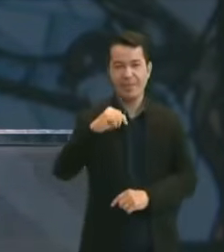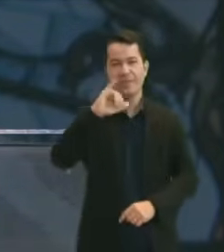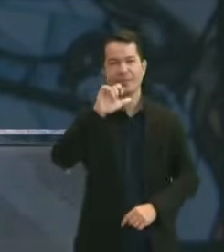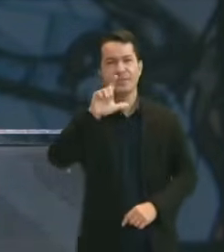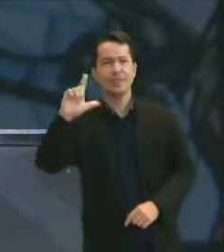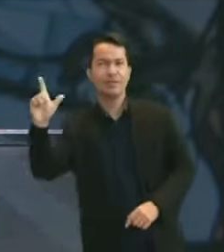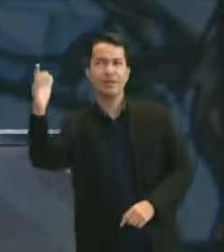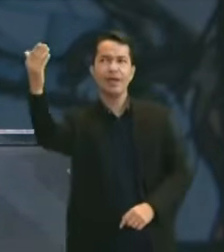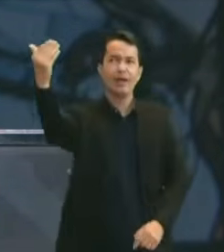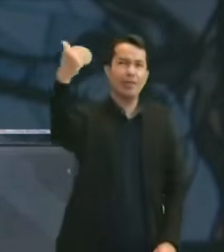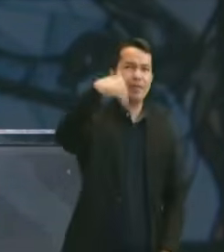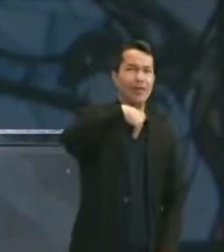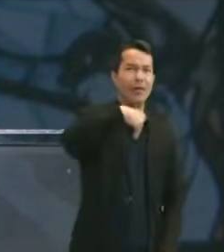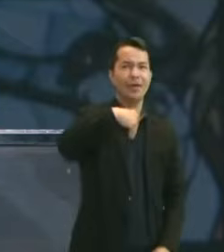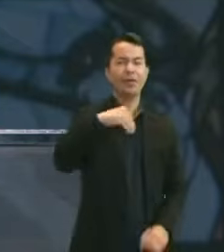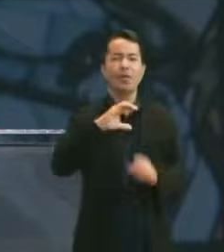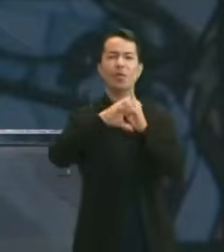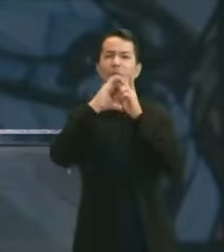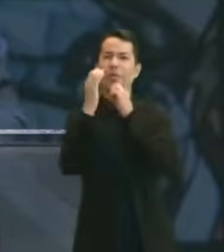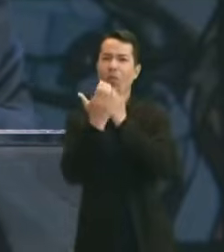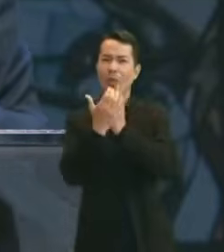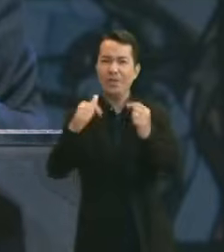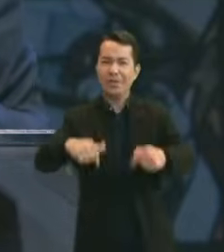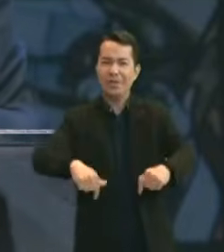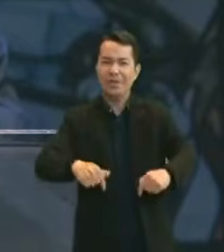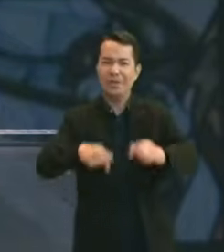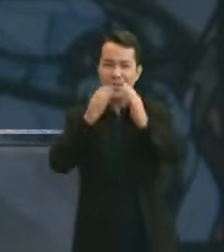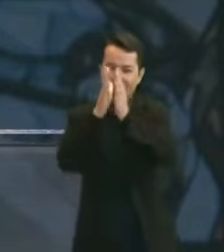no domingo de manhã para subir a serra e vir cultuar a Deus em